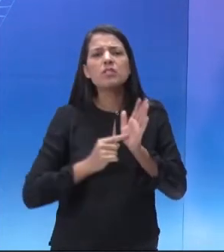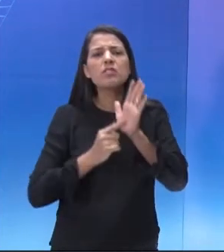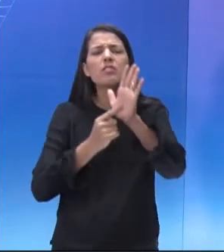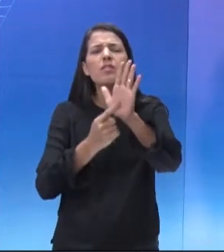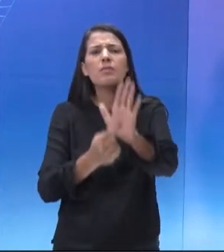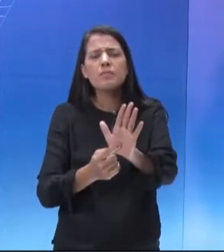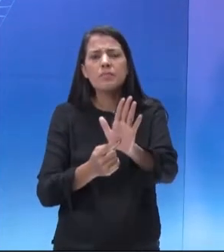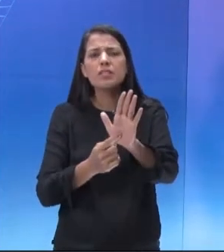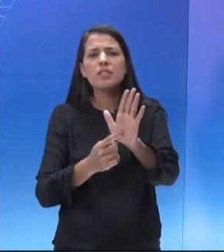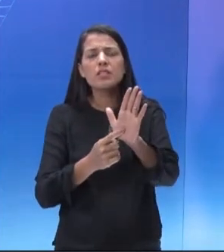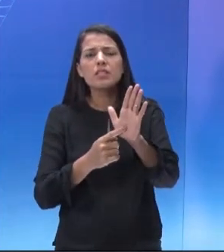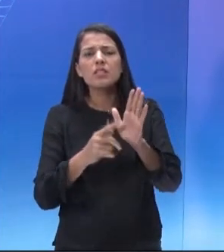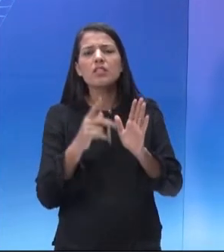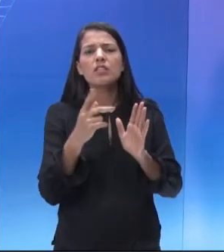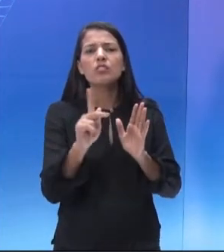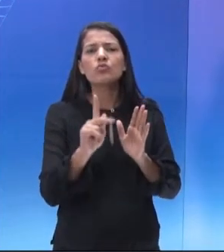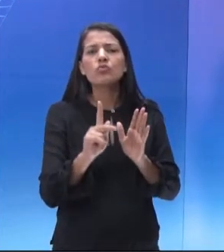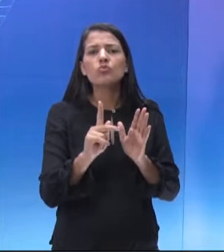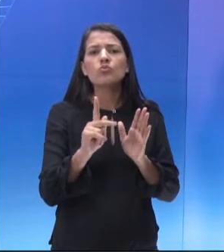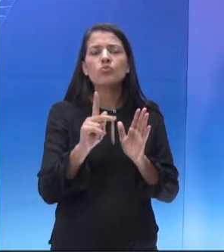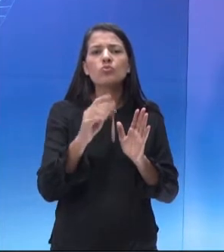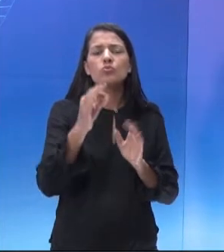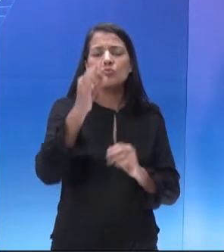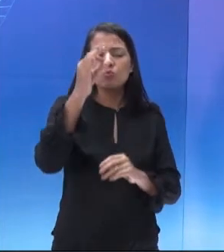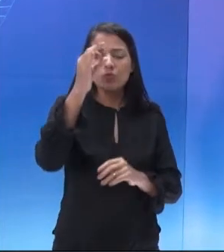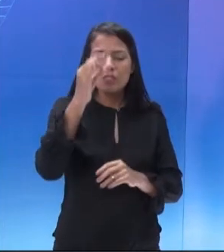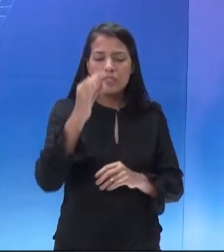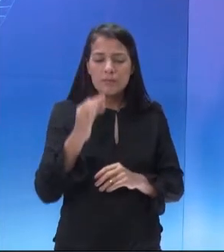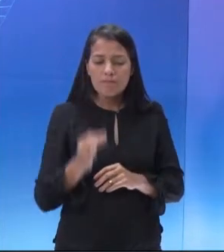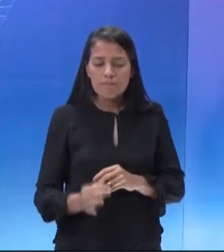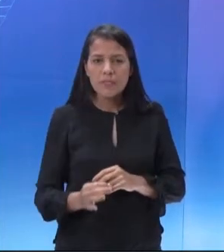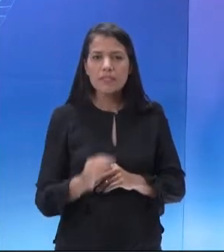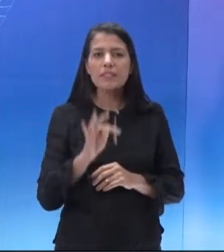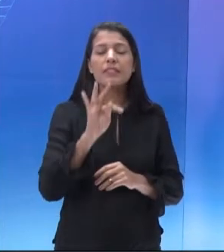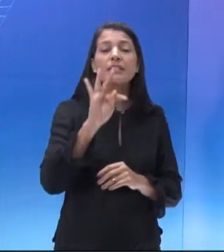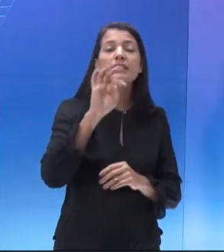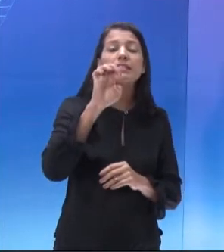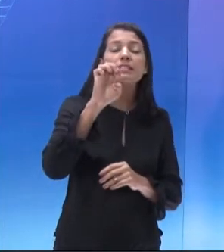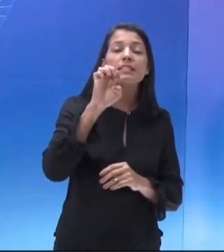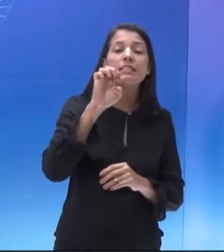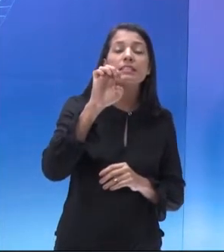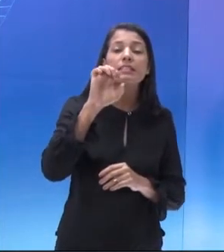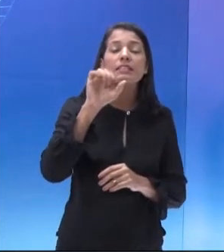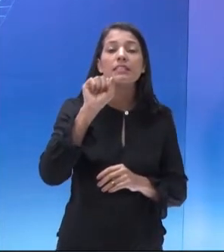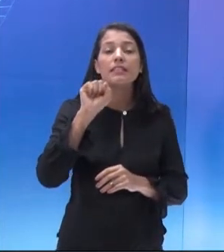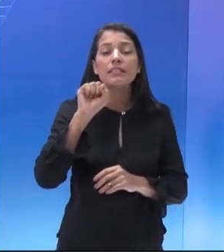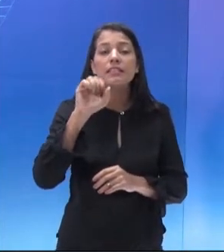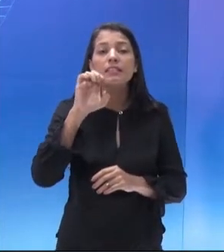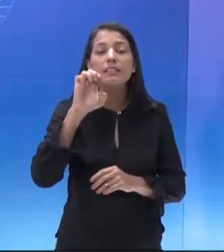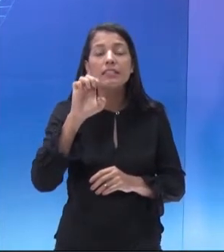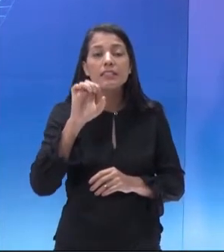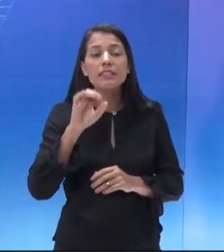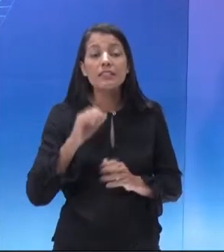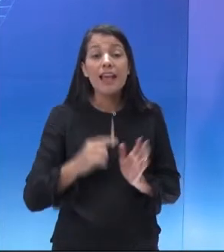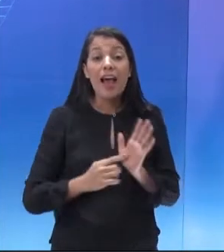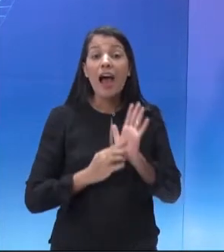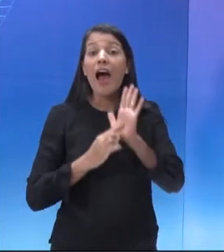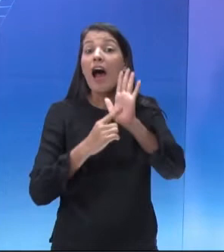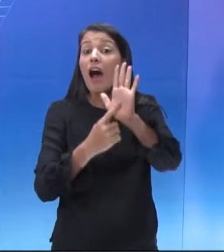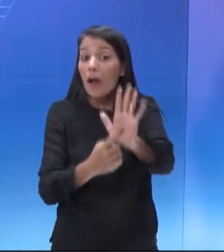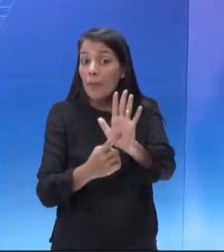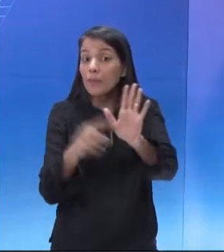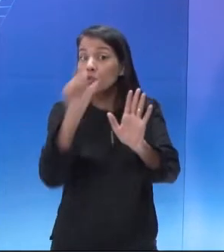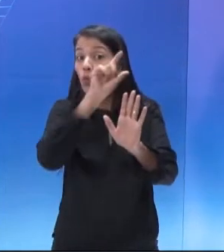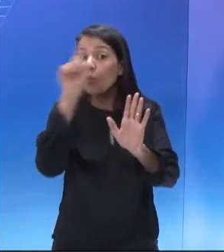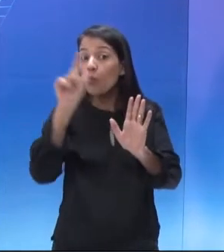sua afirmação, você apresenta a sua tese, você apresenta os seus argumentos. E